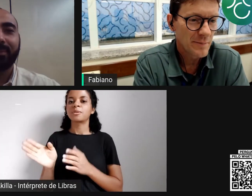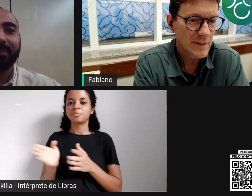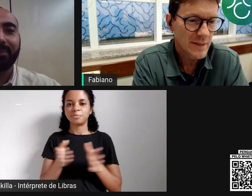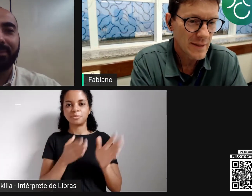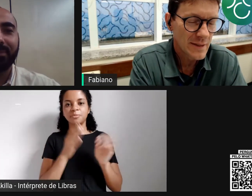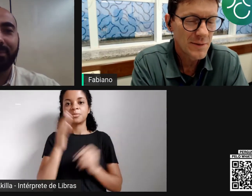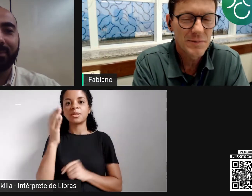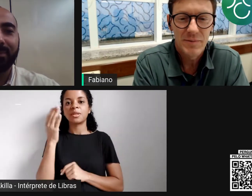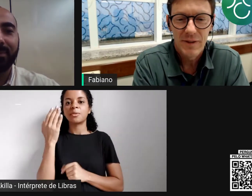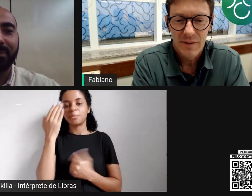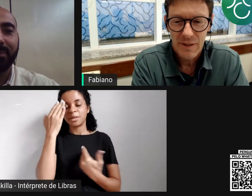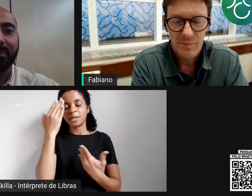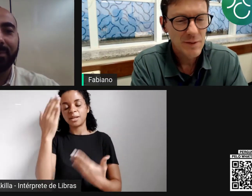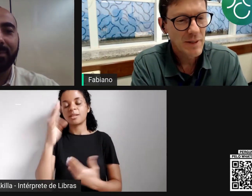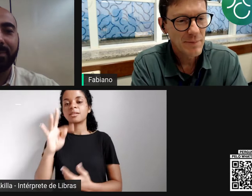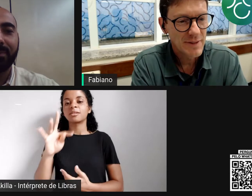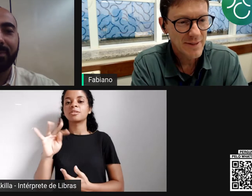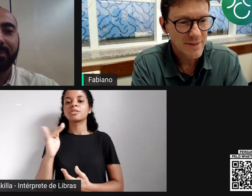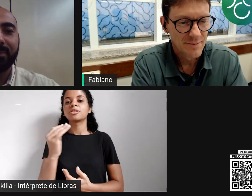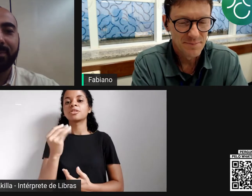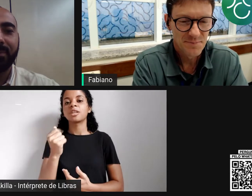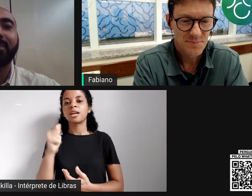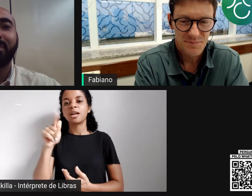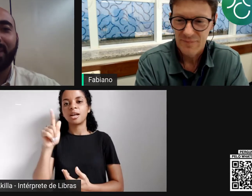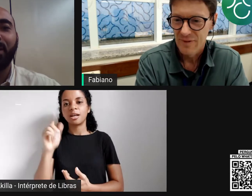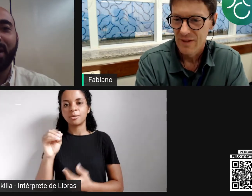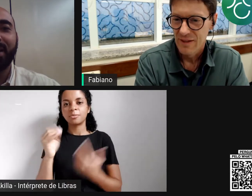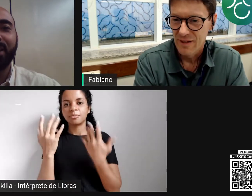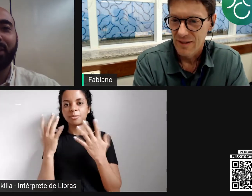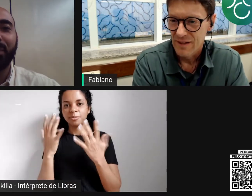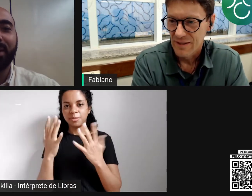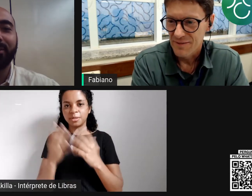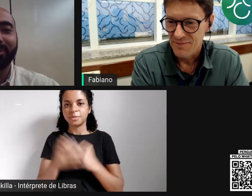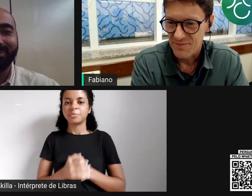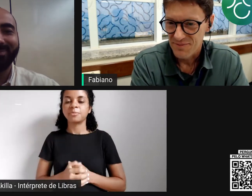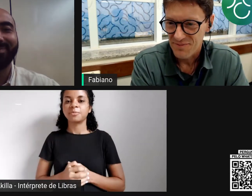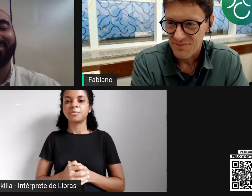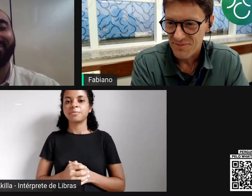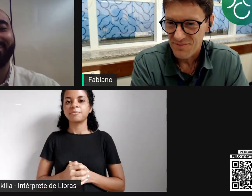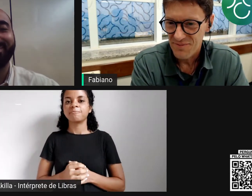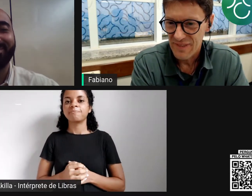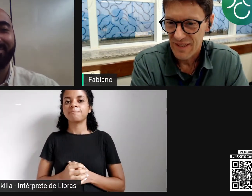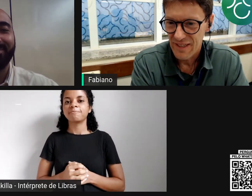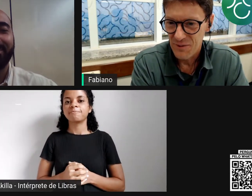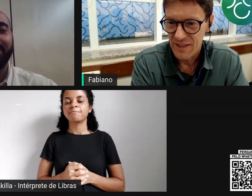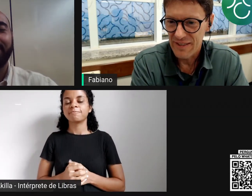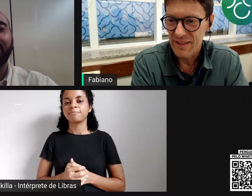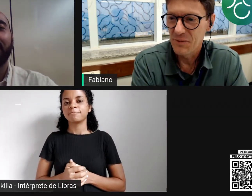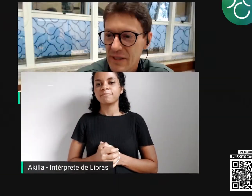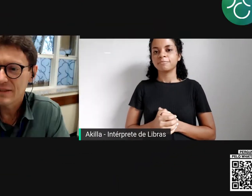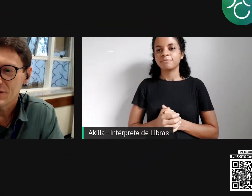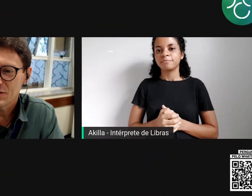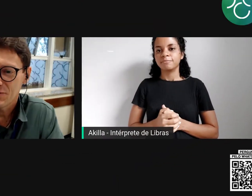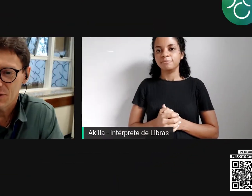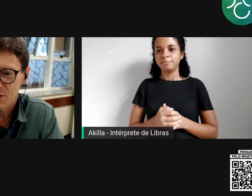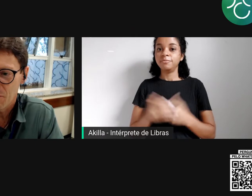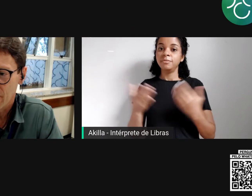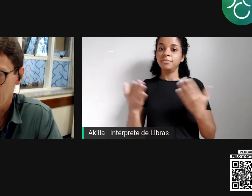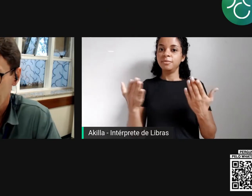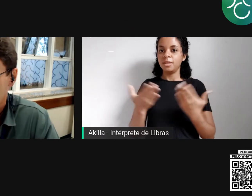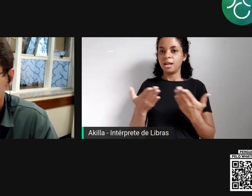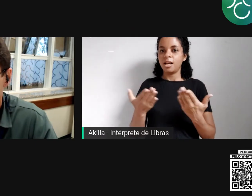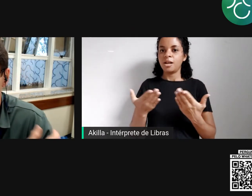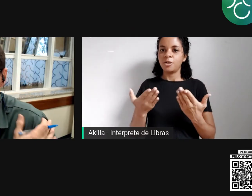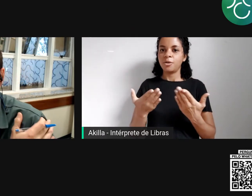Parabéns pela apresentação, parabéns pela pesquisa. Eu te agradeço, Fabiano. Agora, na sequência, a gente vai